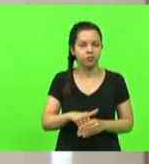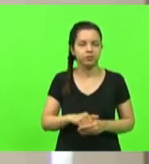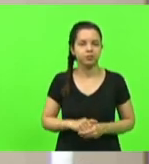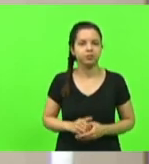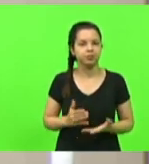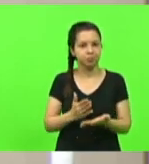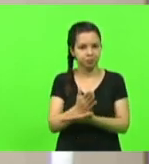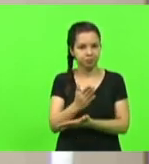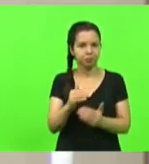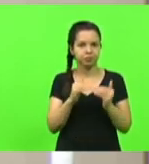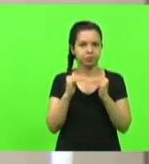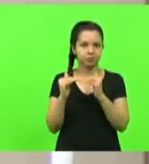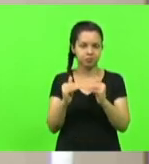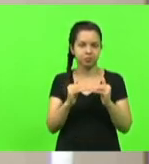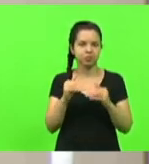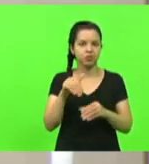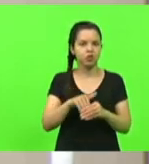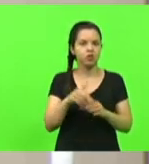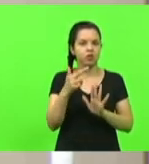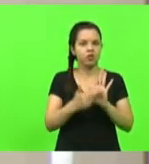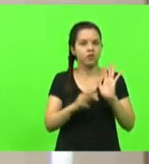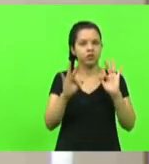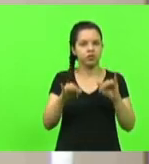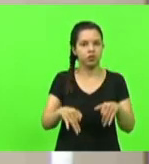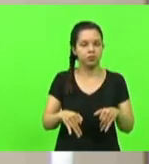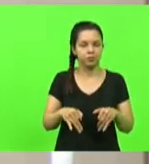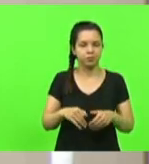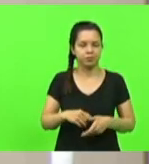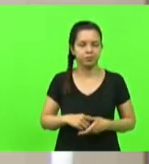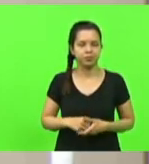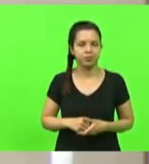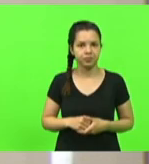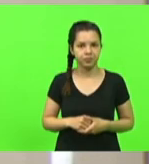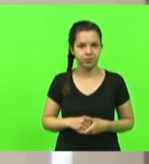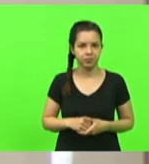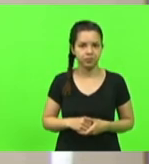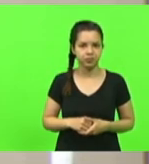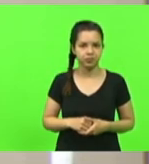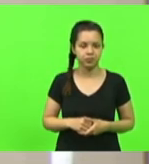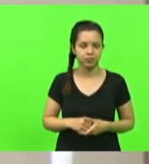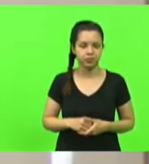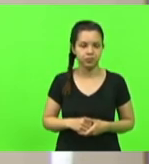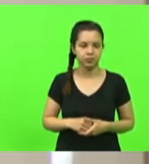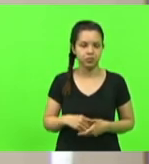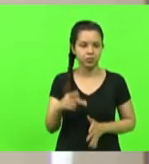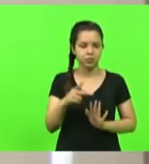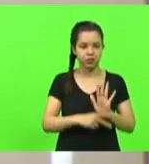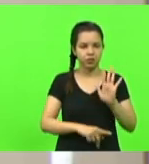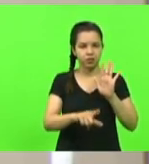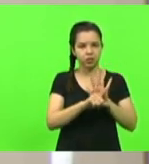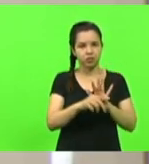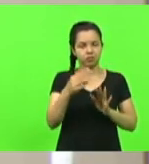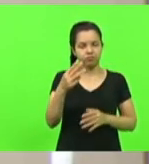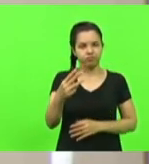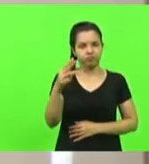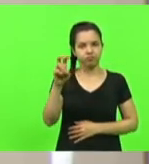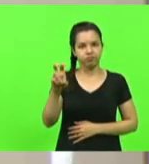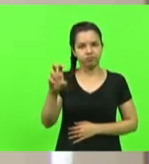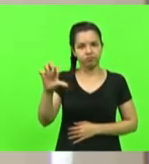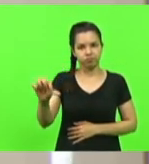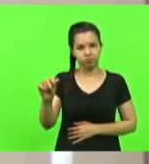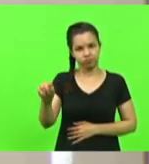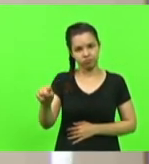Aprovado por unanimidade. Votação da redação final do projeto de lei 359.7